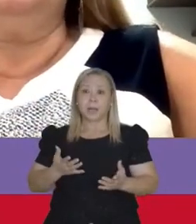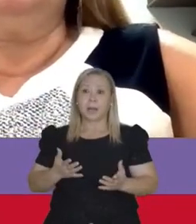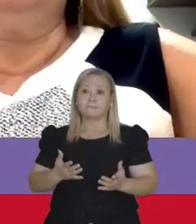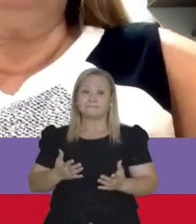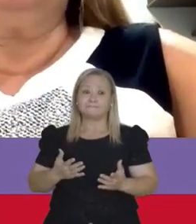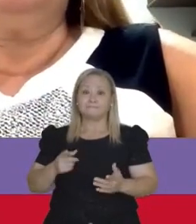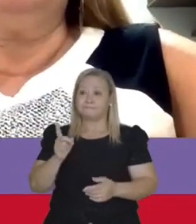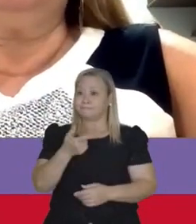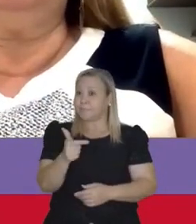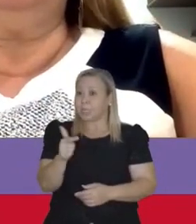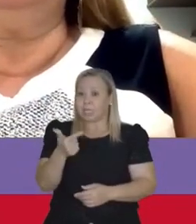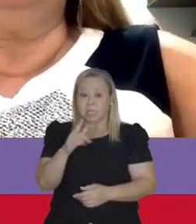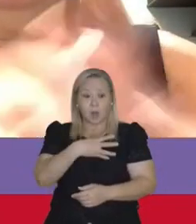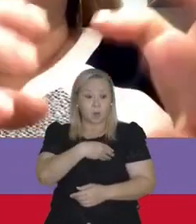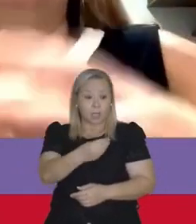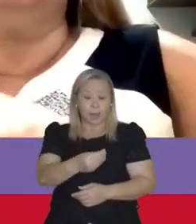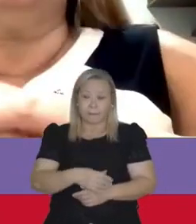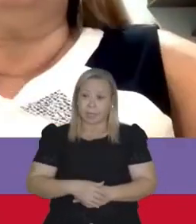esterilização, né,